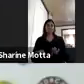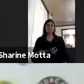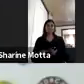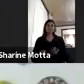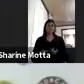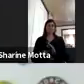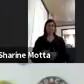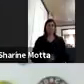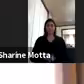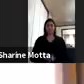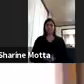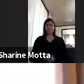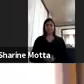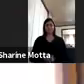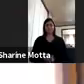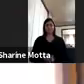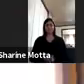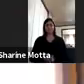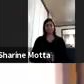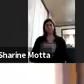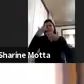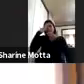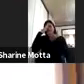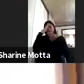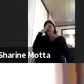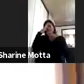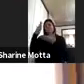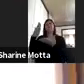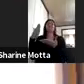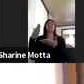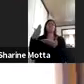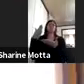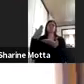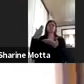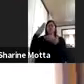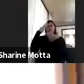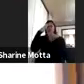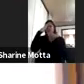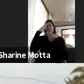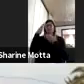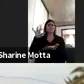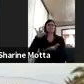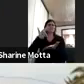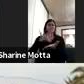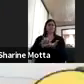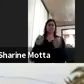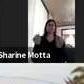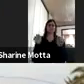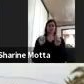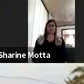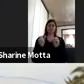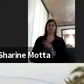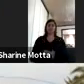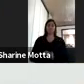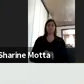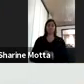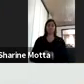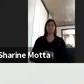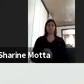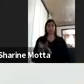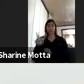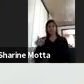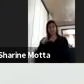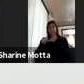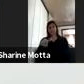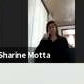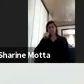Amém. Amém. Muito obrigada. Amém. Muito obrigada. Doutora. Esse é Jean. Ele recebeu a proposta